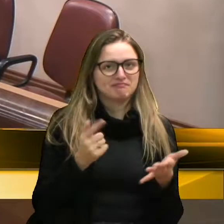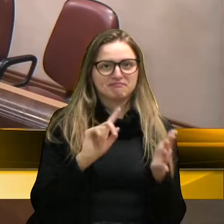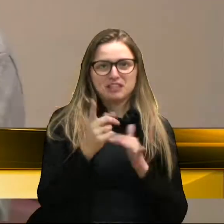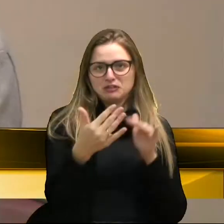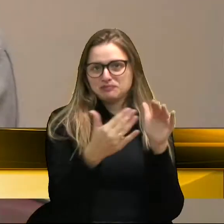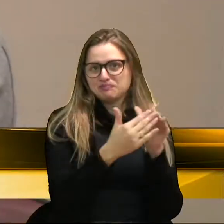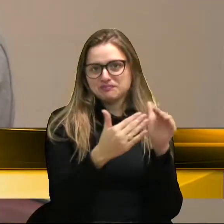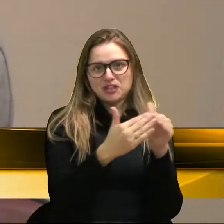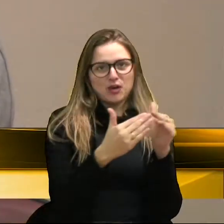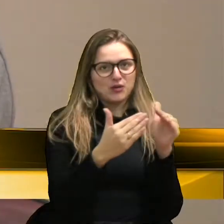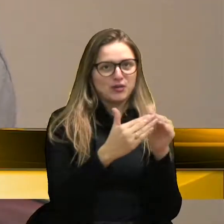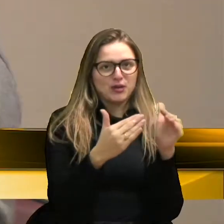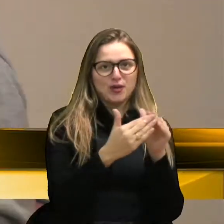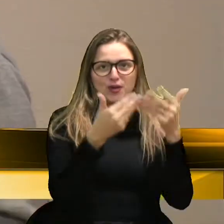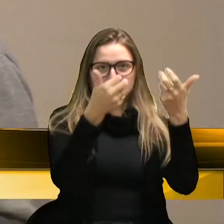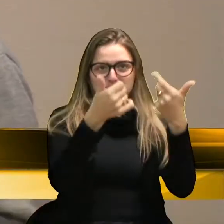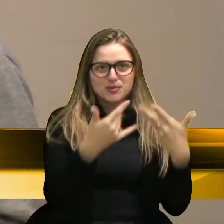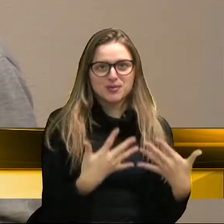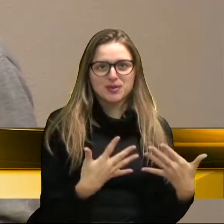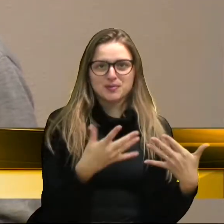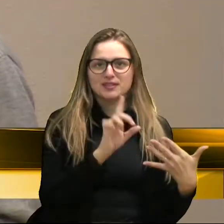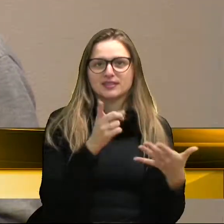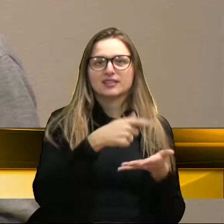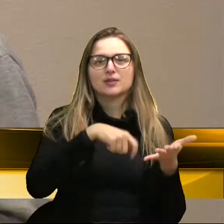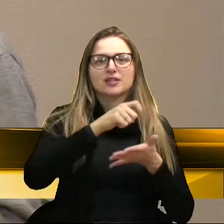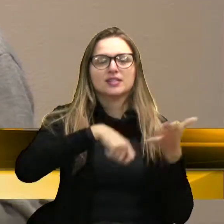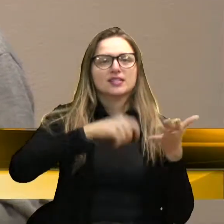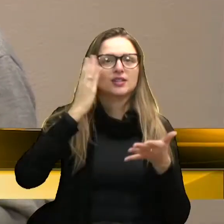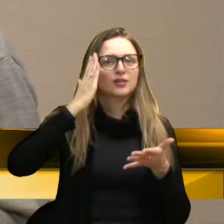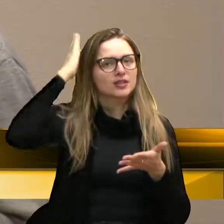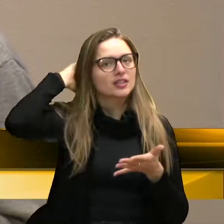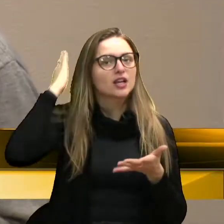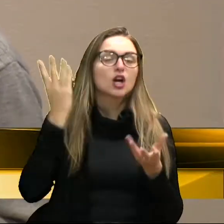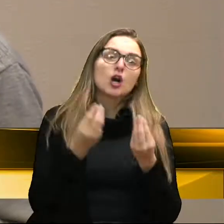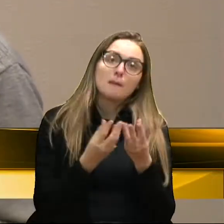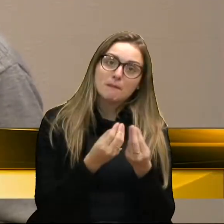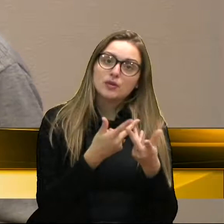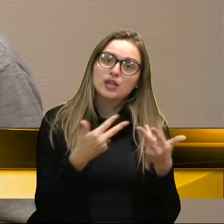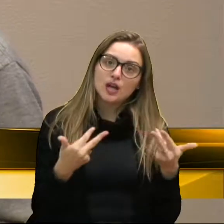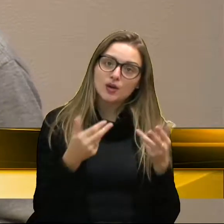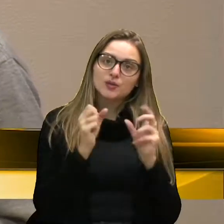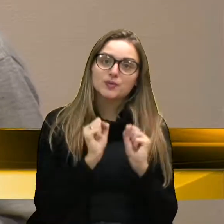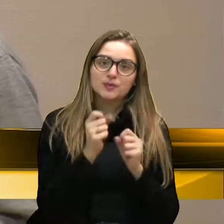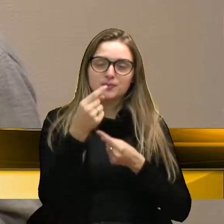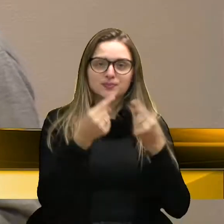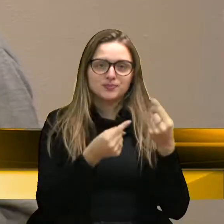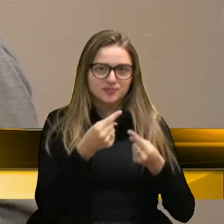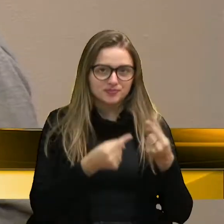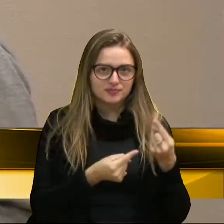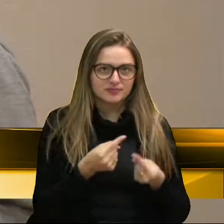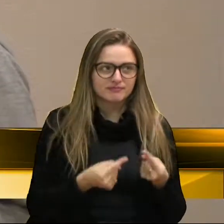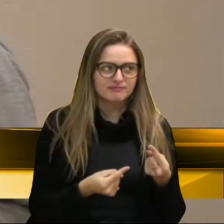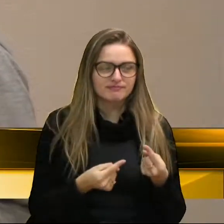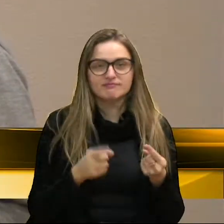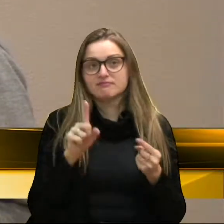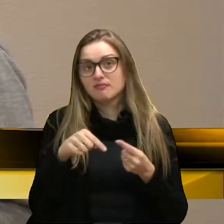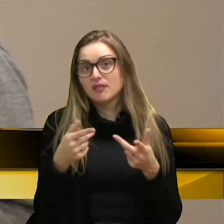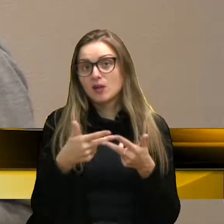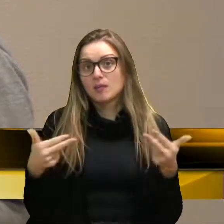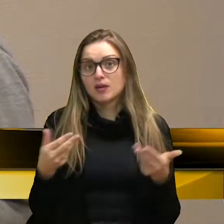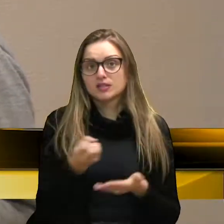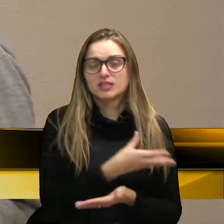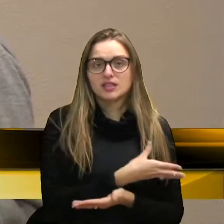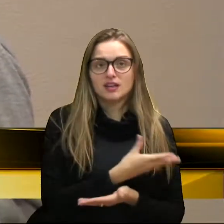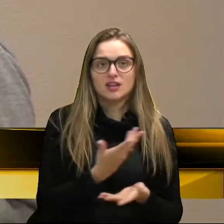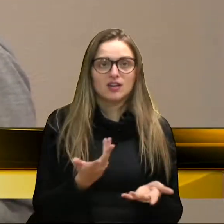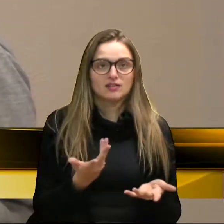totum com as alegações do veto, muita coisa poderia ser discutida. Ocorre que é um fato novo, o Executivo